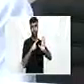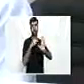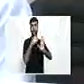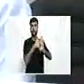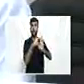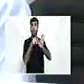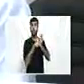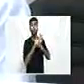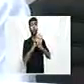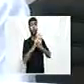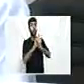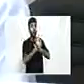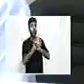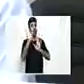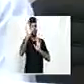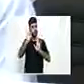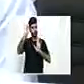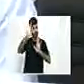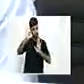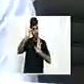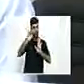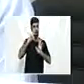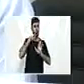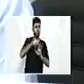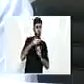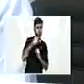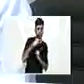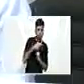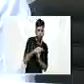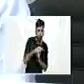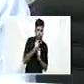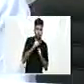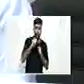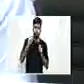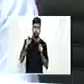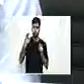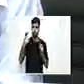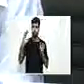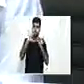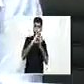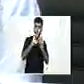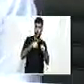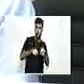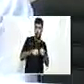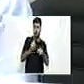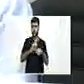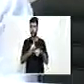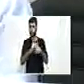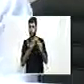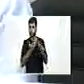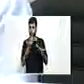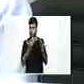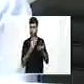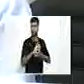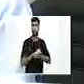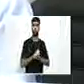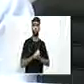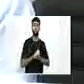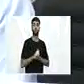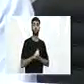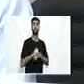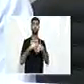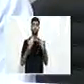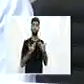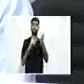pela Legislação Federal a ccj ficou em dúvida se ela poderia ou não receber a subvenção social